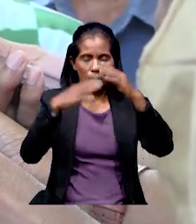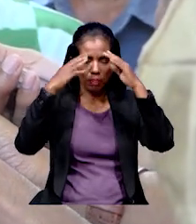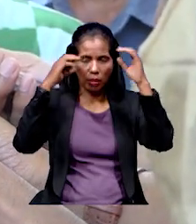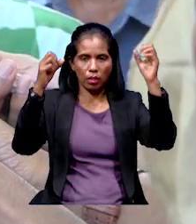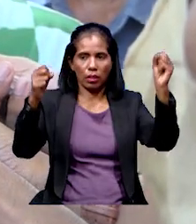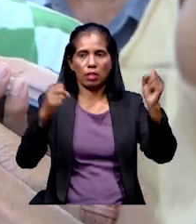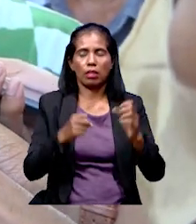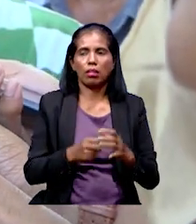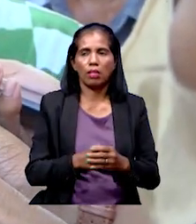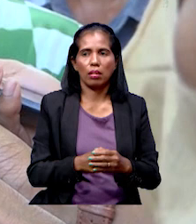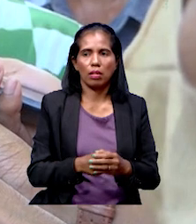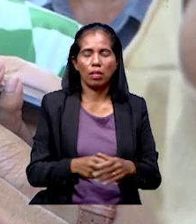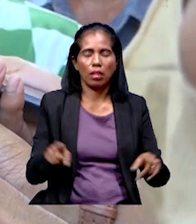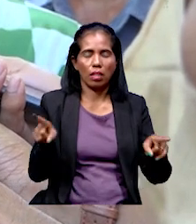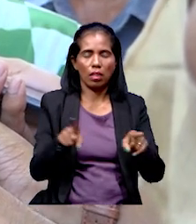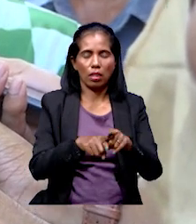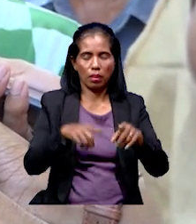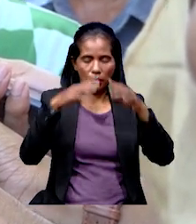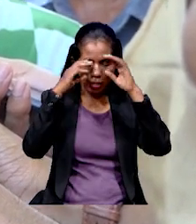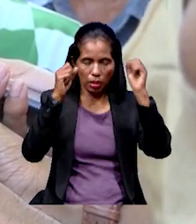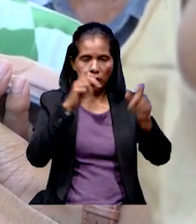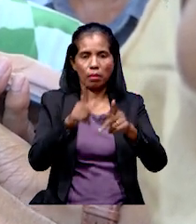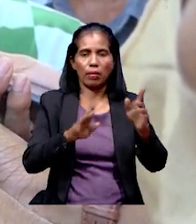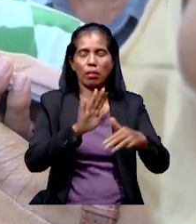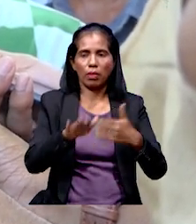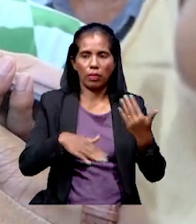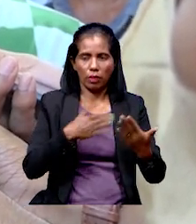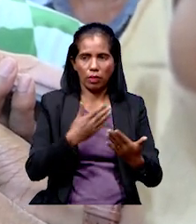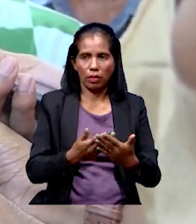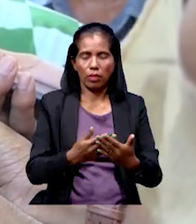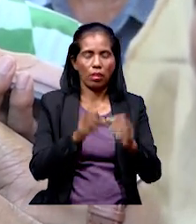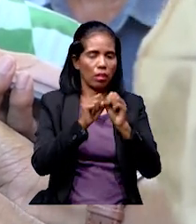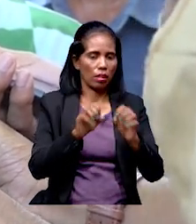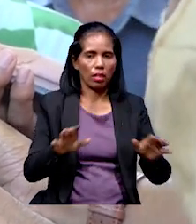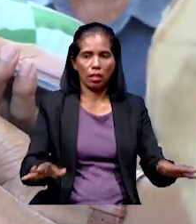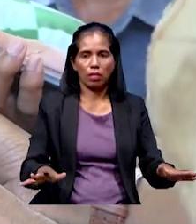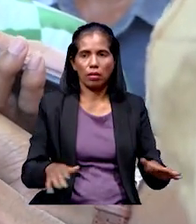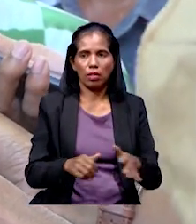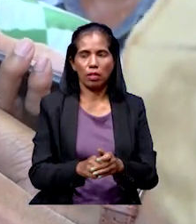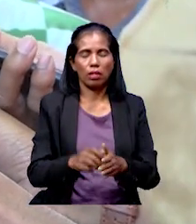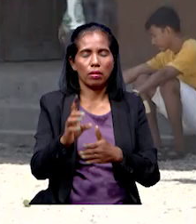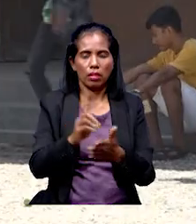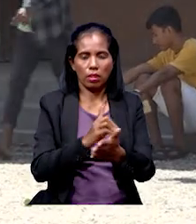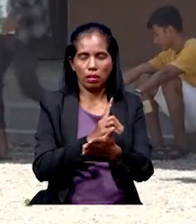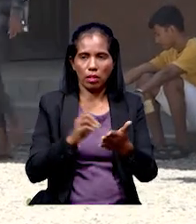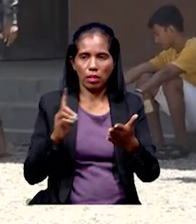República, sai presidente para o povo toma. Halakon discriminação.